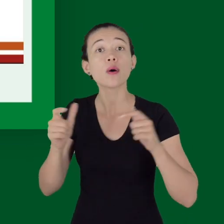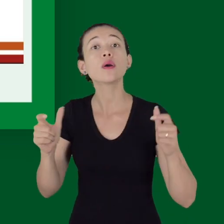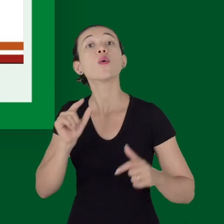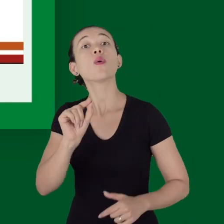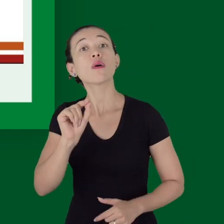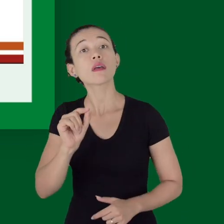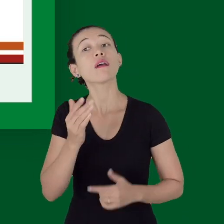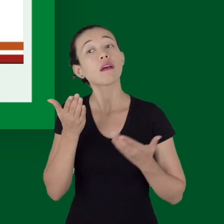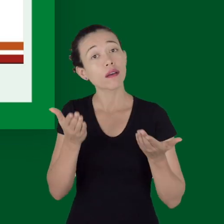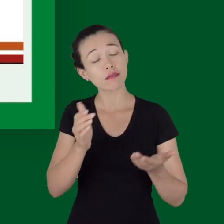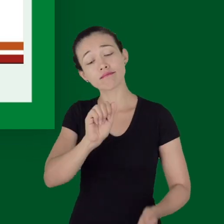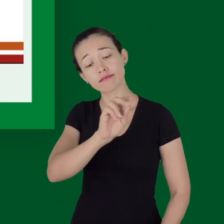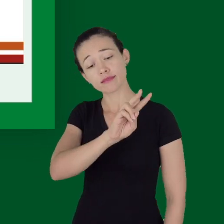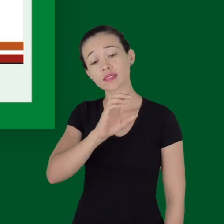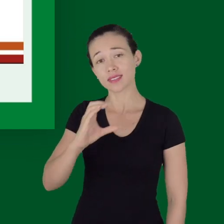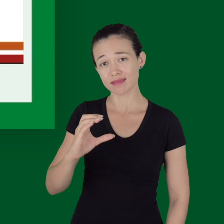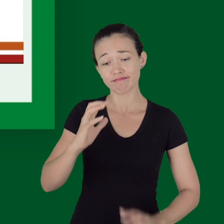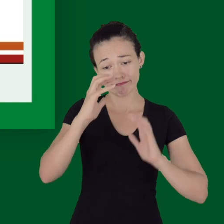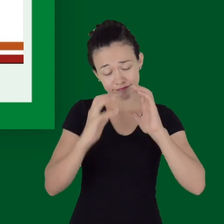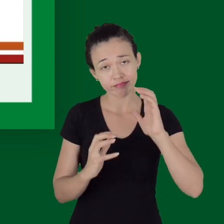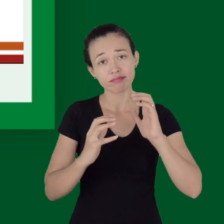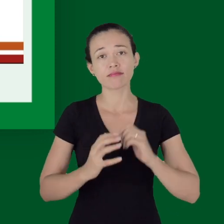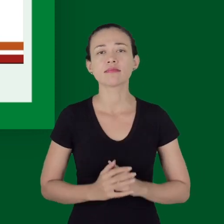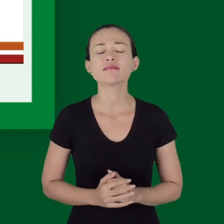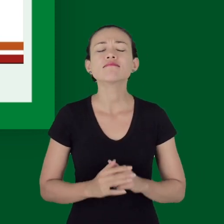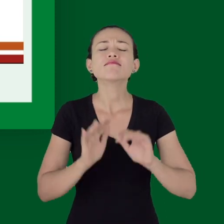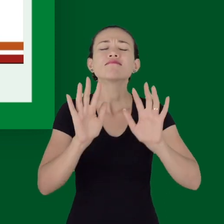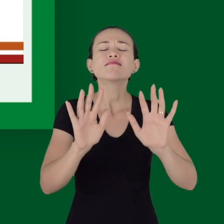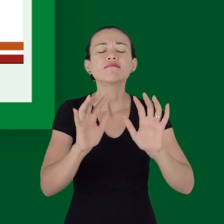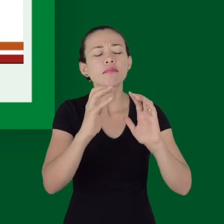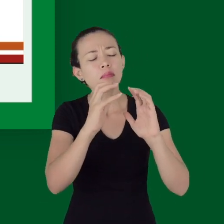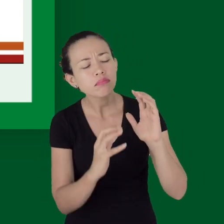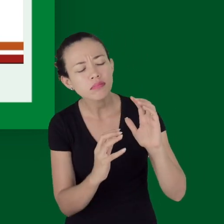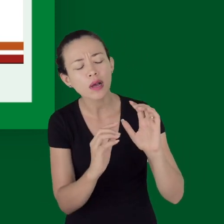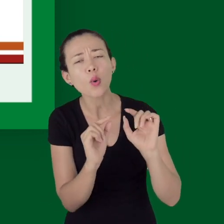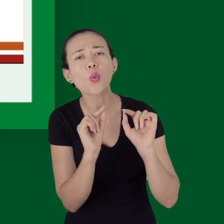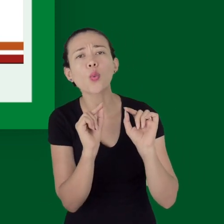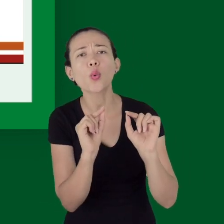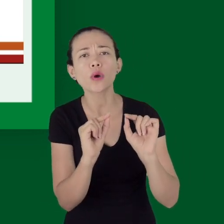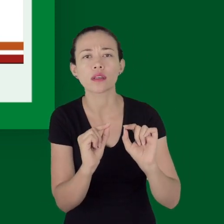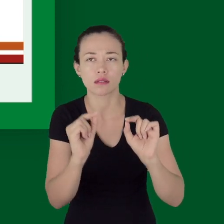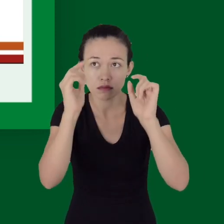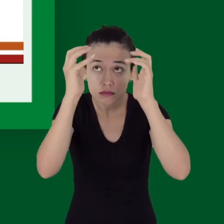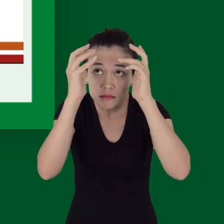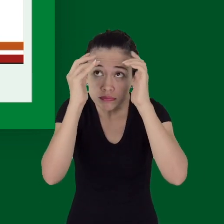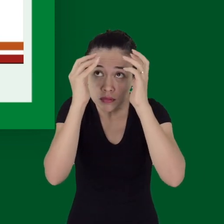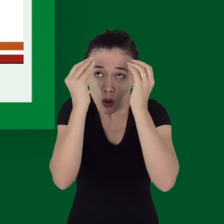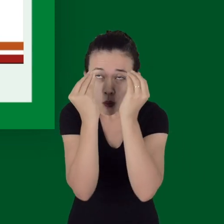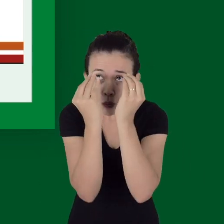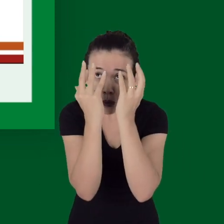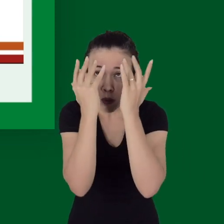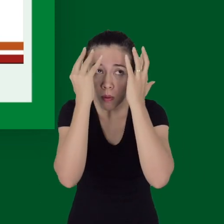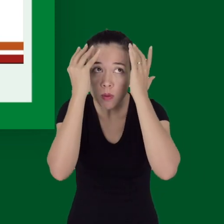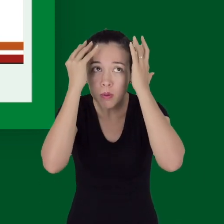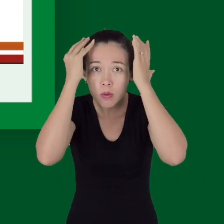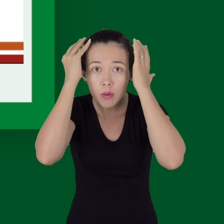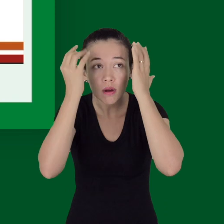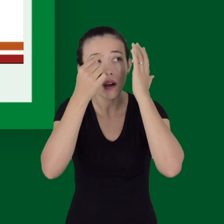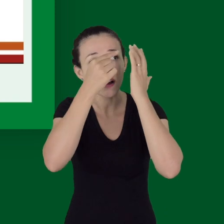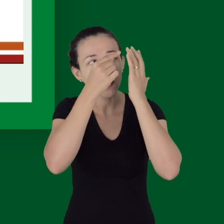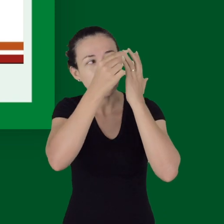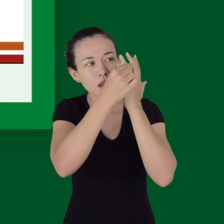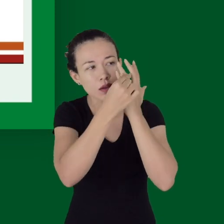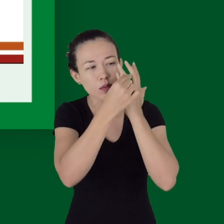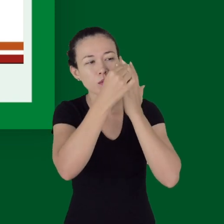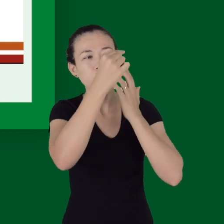importante. A definição de AVC é um déficit neurológico súbito pela interrupção da irrigação de uma